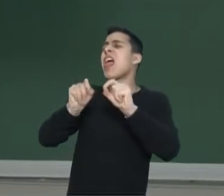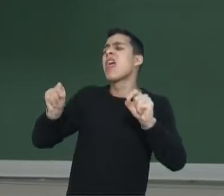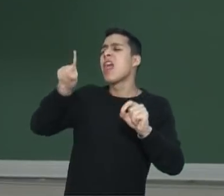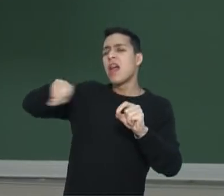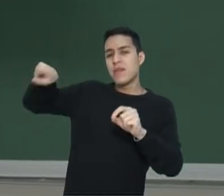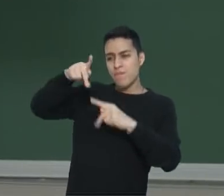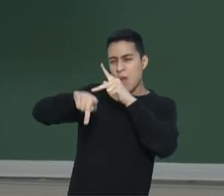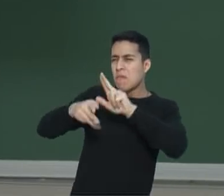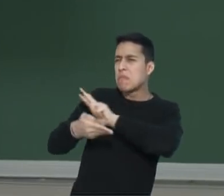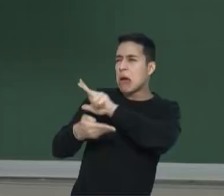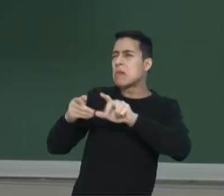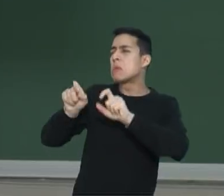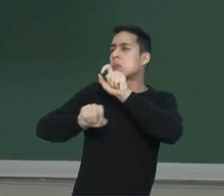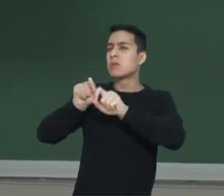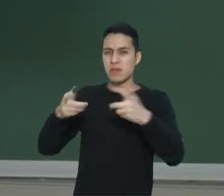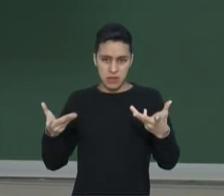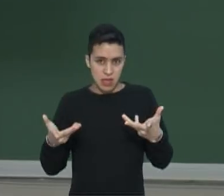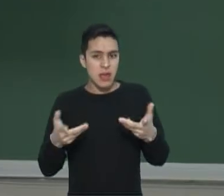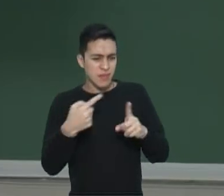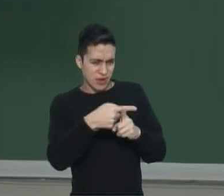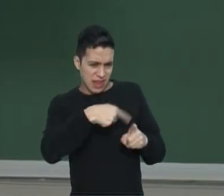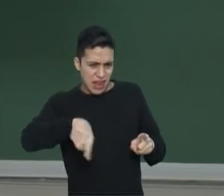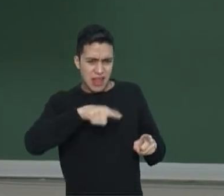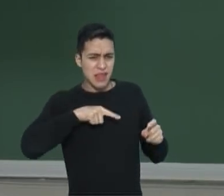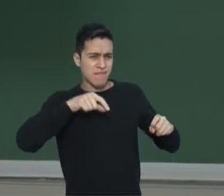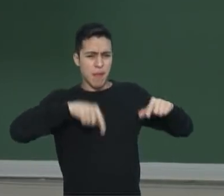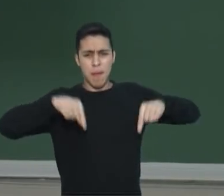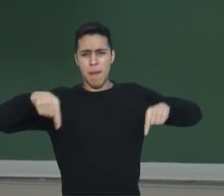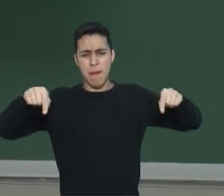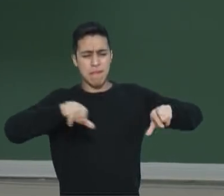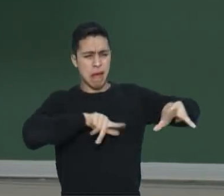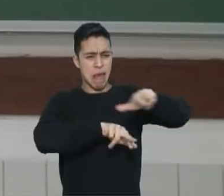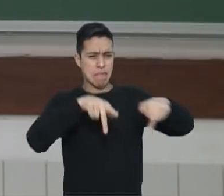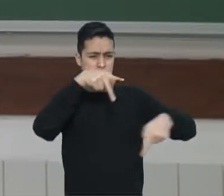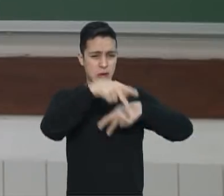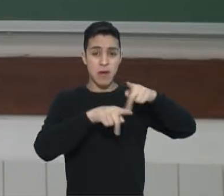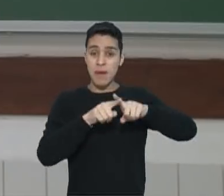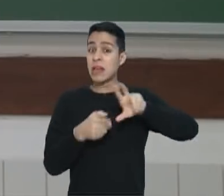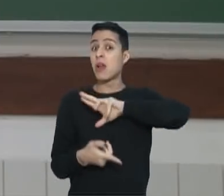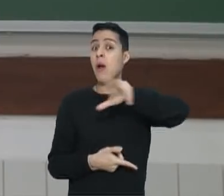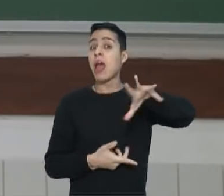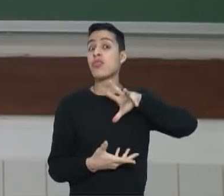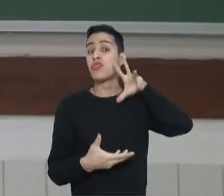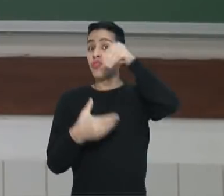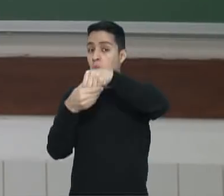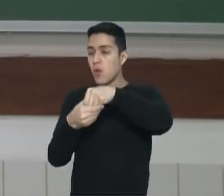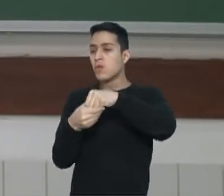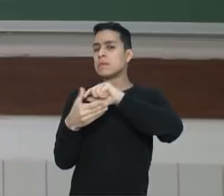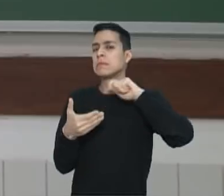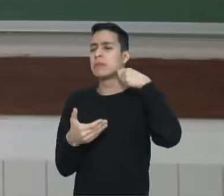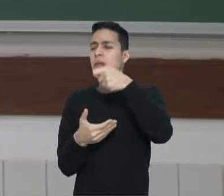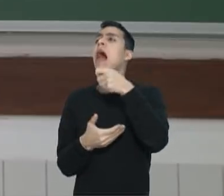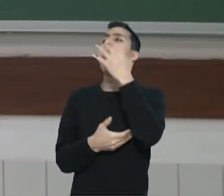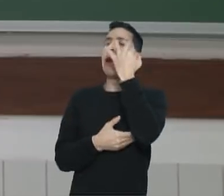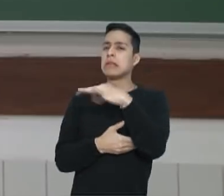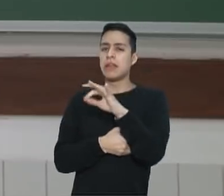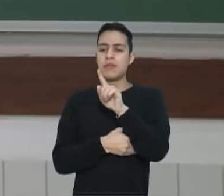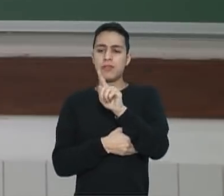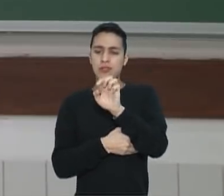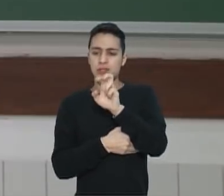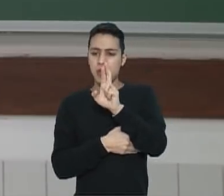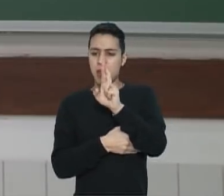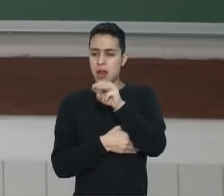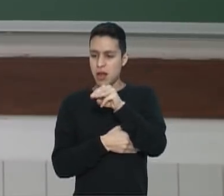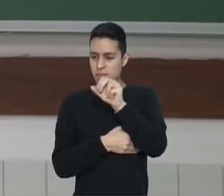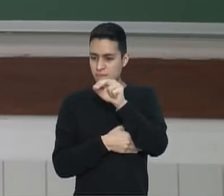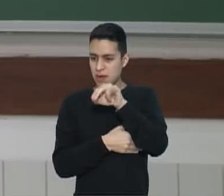a gente tem uma onda de povos bárbaros, mas não são todos os povos bárbaros que são considerados germânicos, tá?